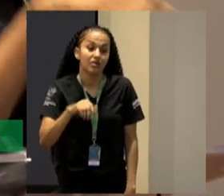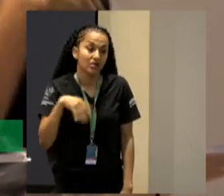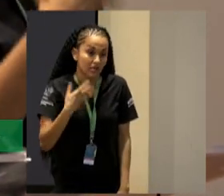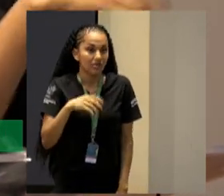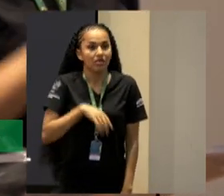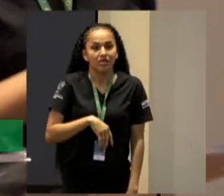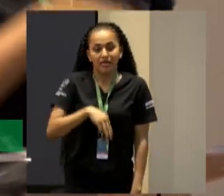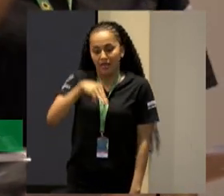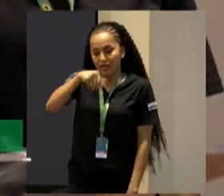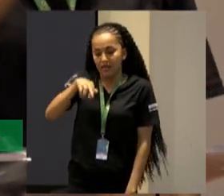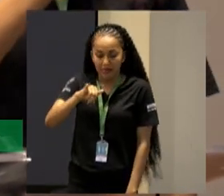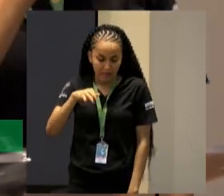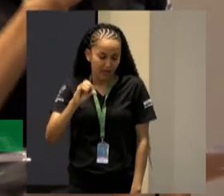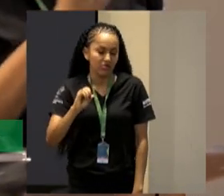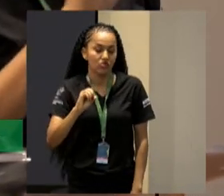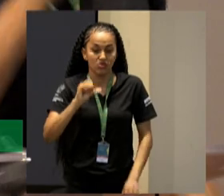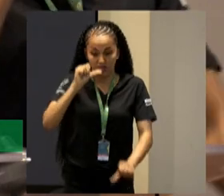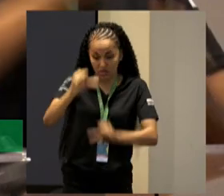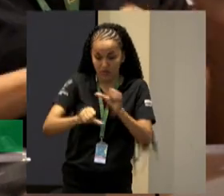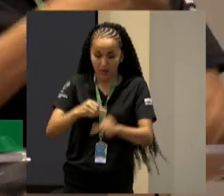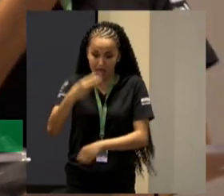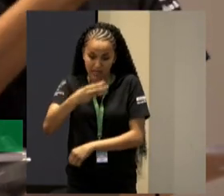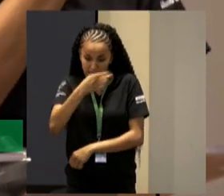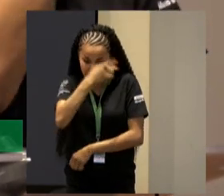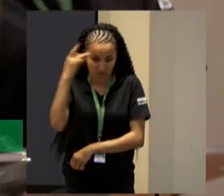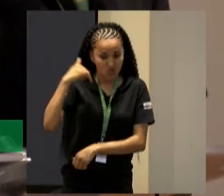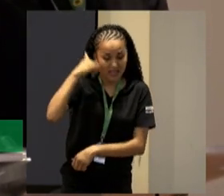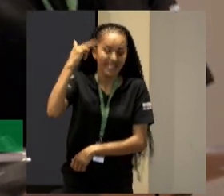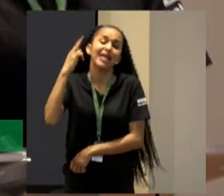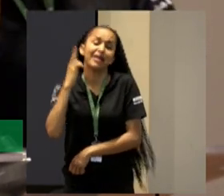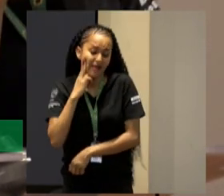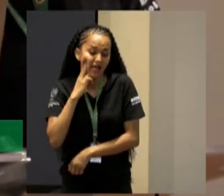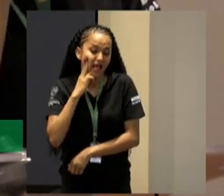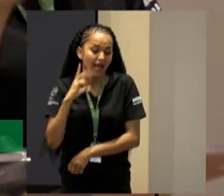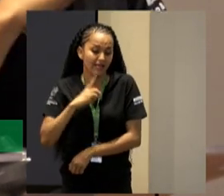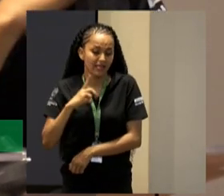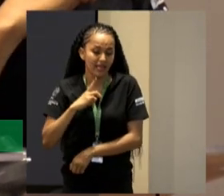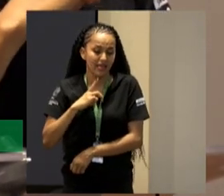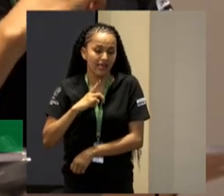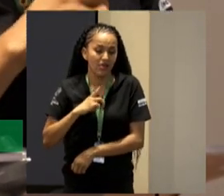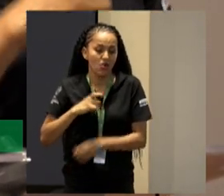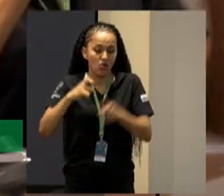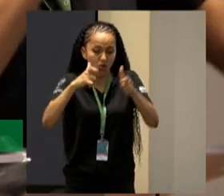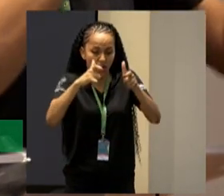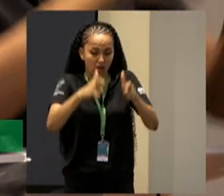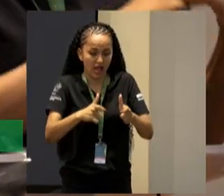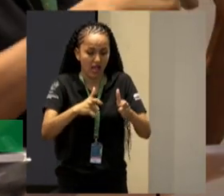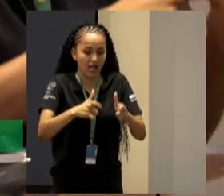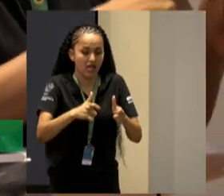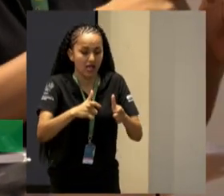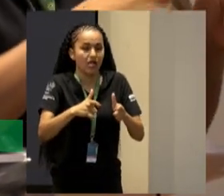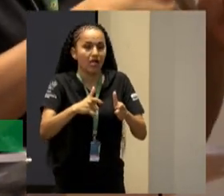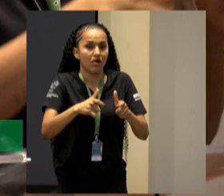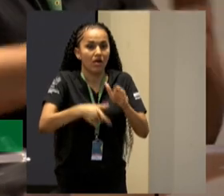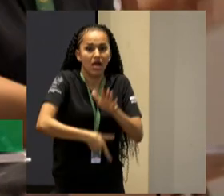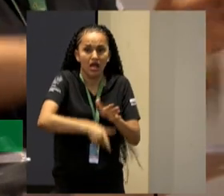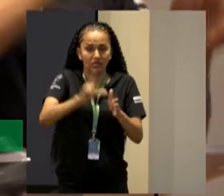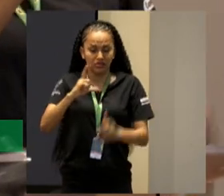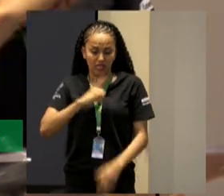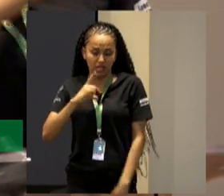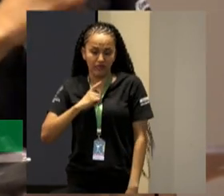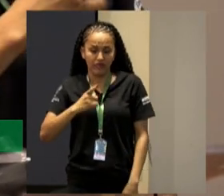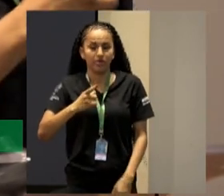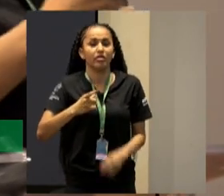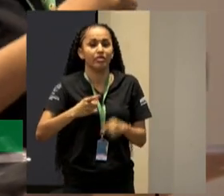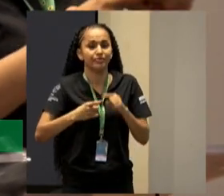Márcio torna-se a terceira pessoa negra, ou afrodescendente, a ocupar a casa. Antes dele, tivemos o